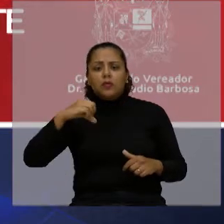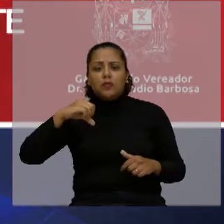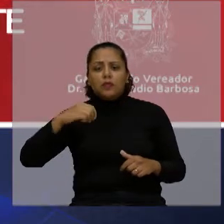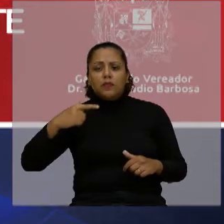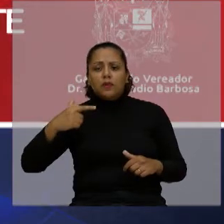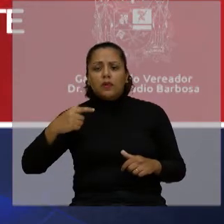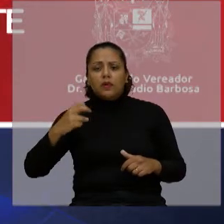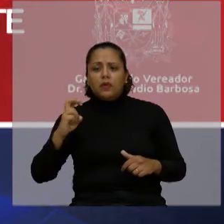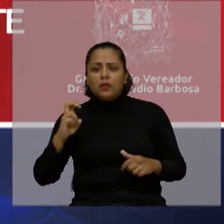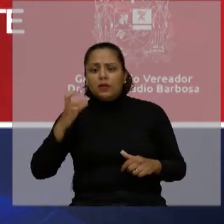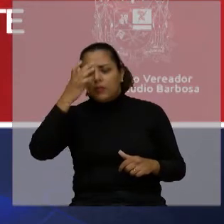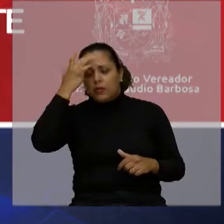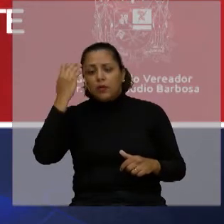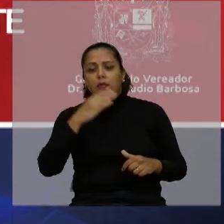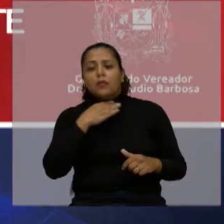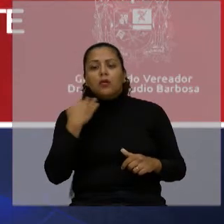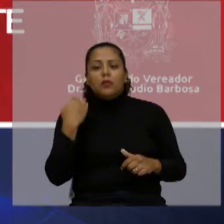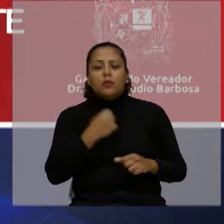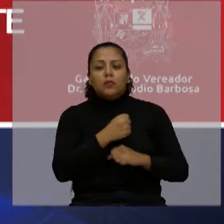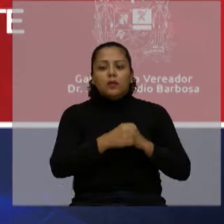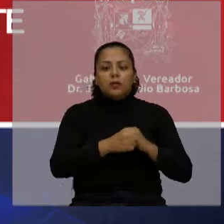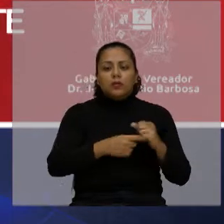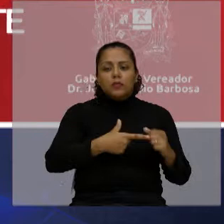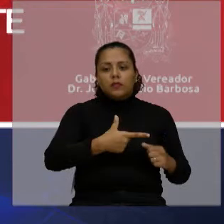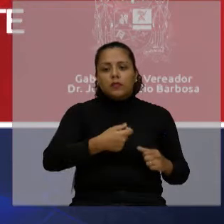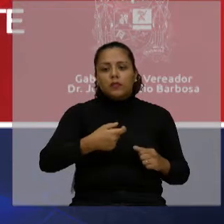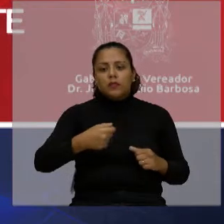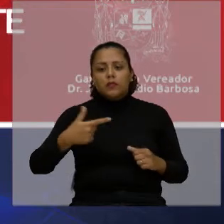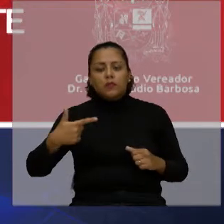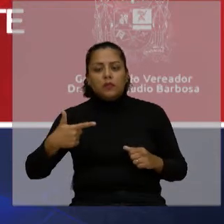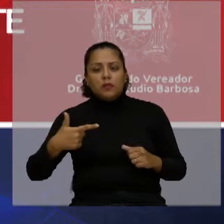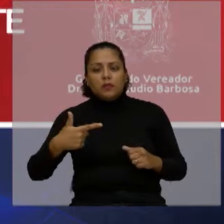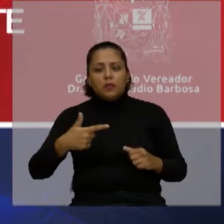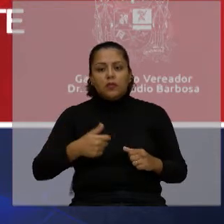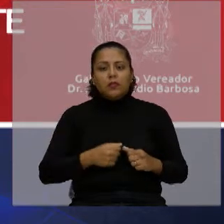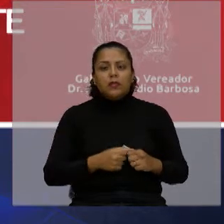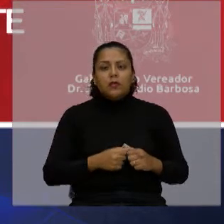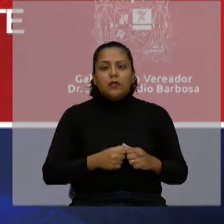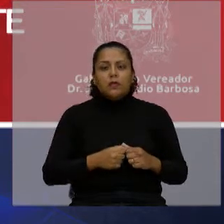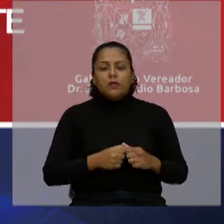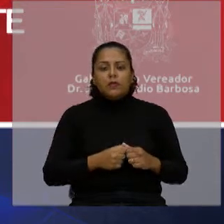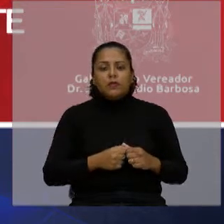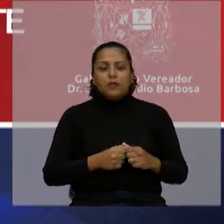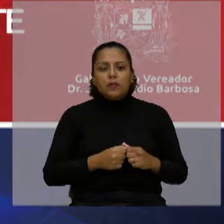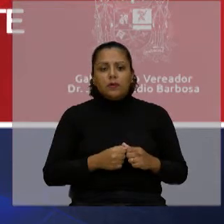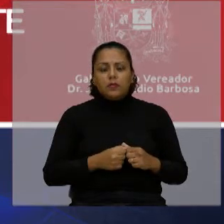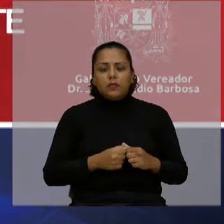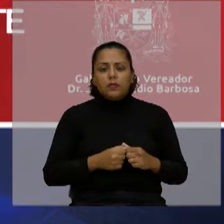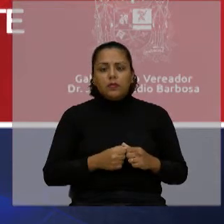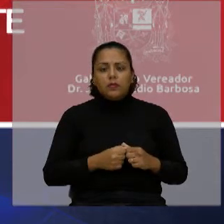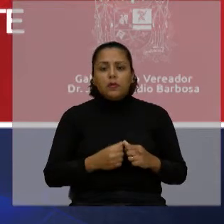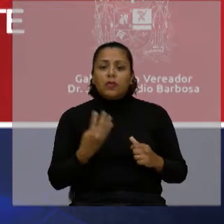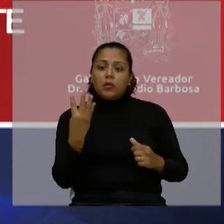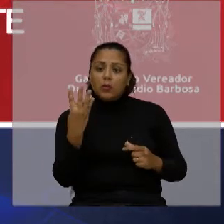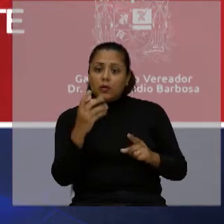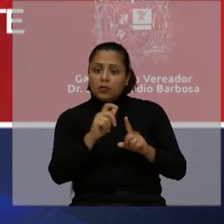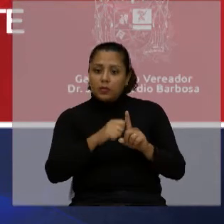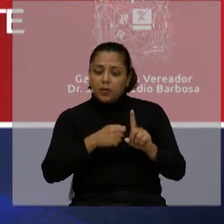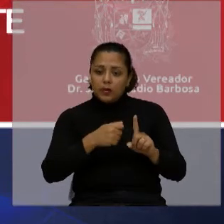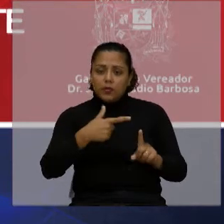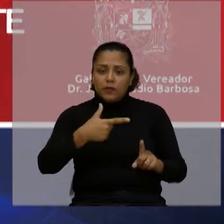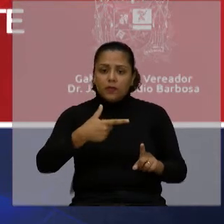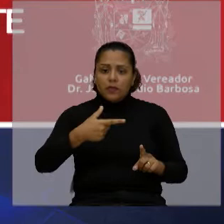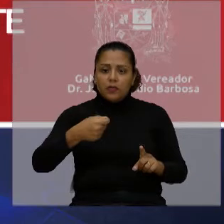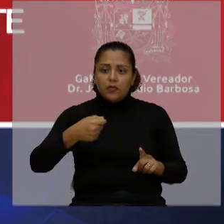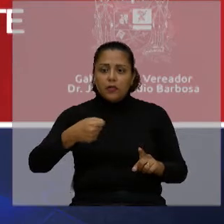2020 e 197 mil pessoas mortas em 4 meses de 2021. Então, gente,